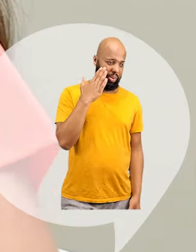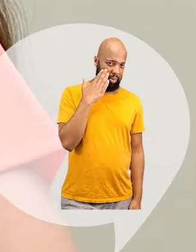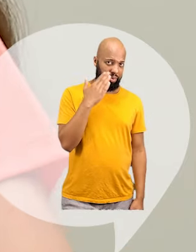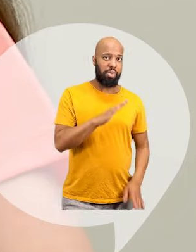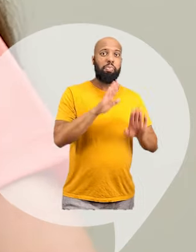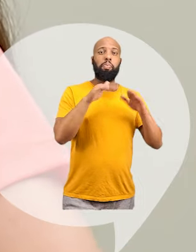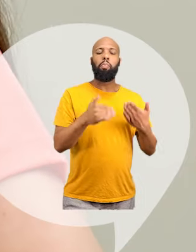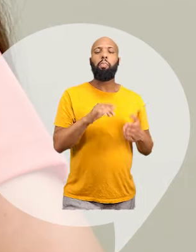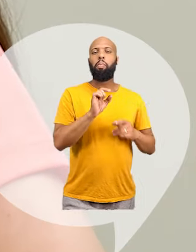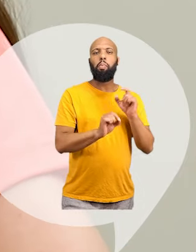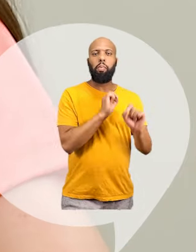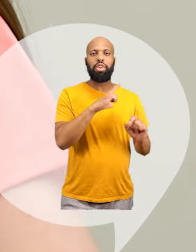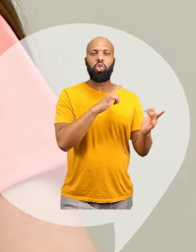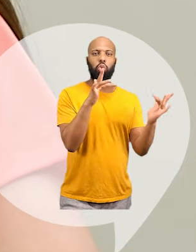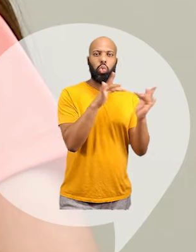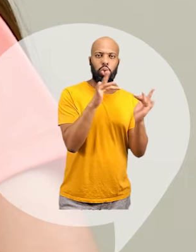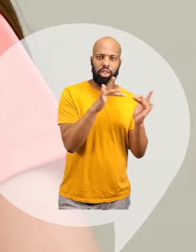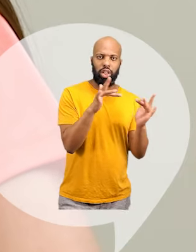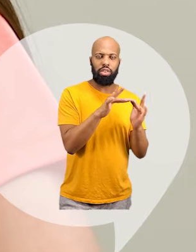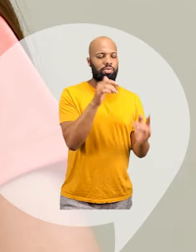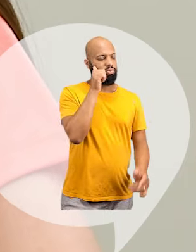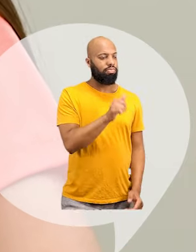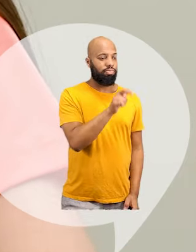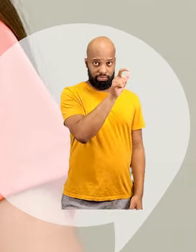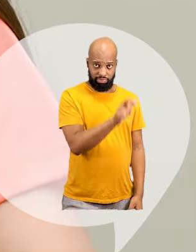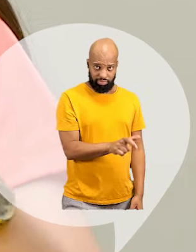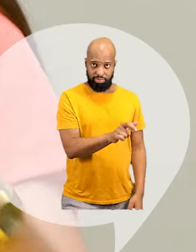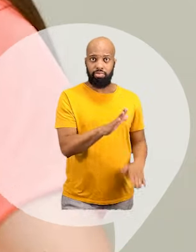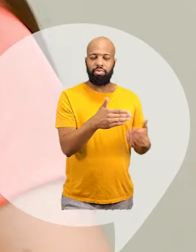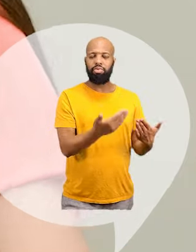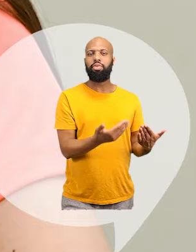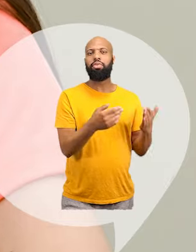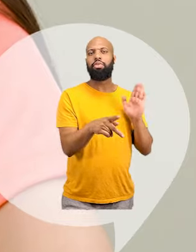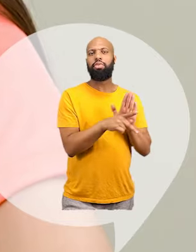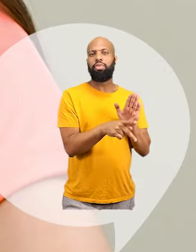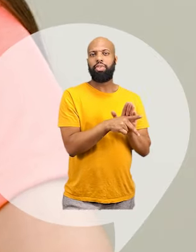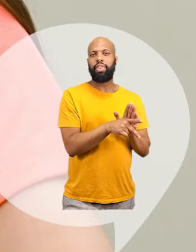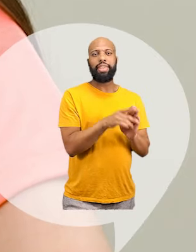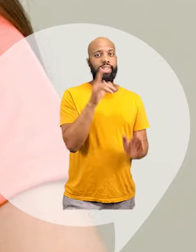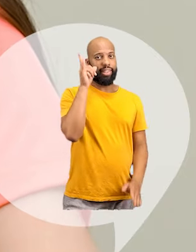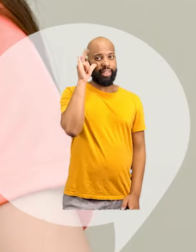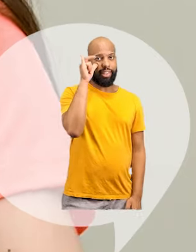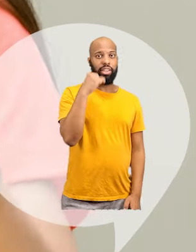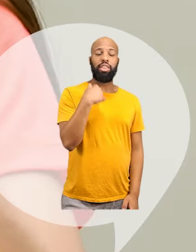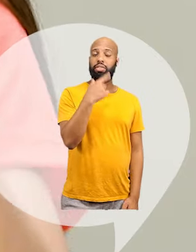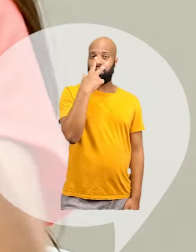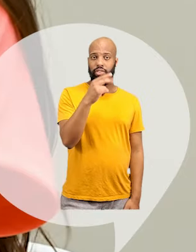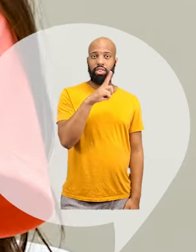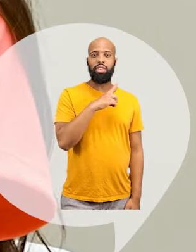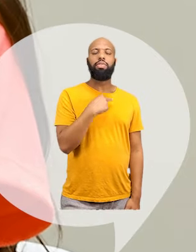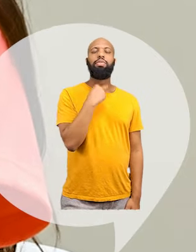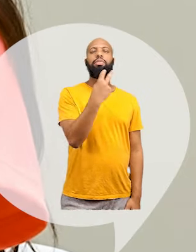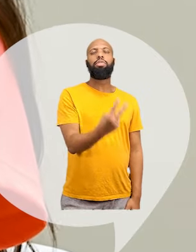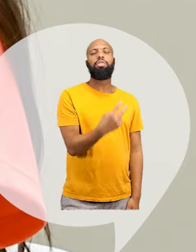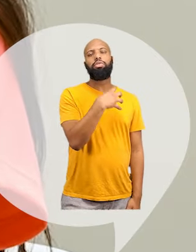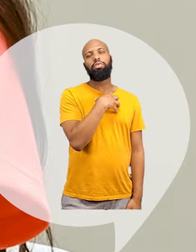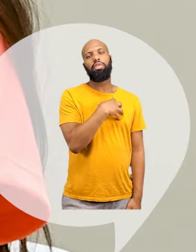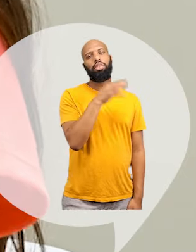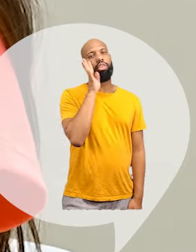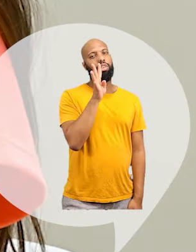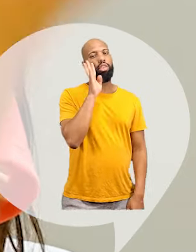mas assim eu tive contato com ela pela pela pelo Instagram assim e eu acho que ela tem uma voz tão